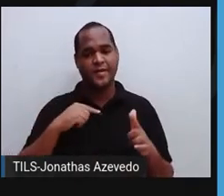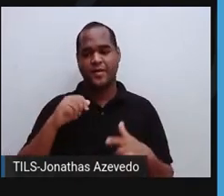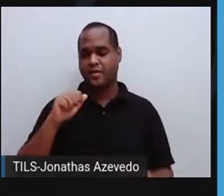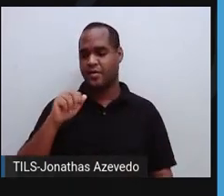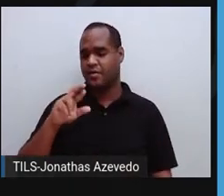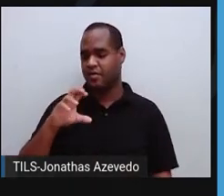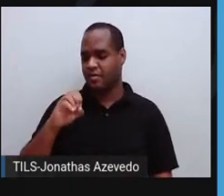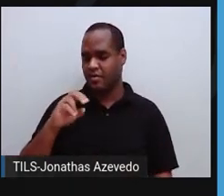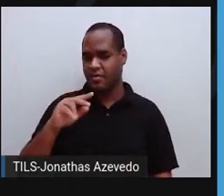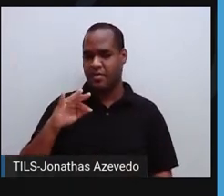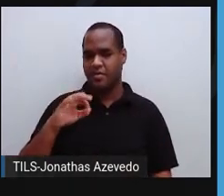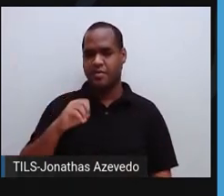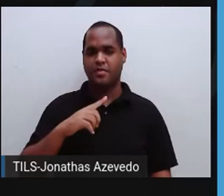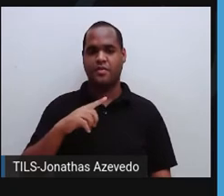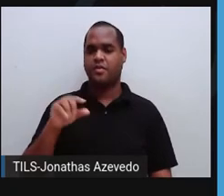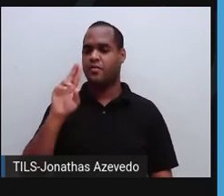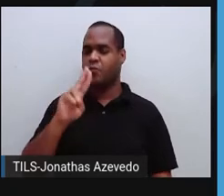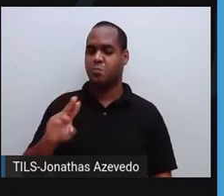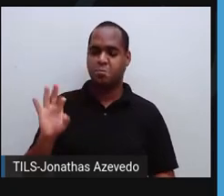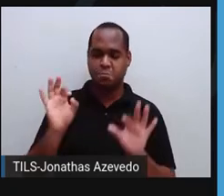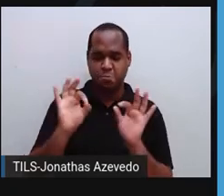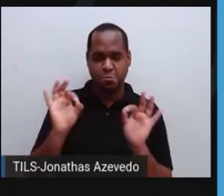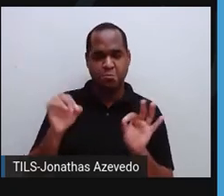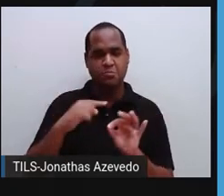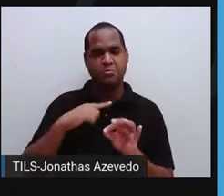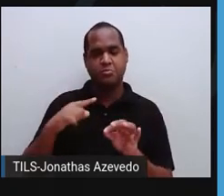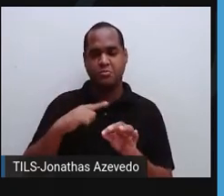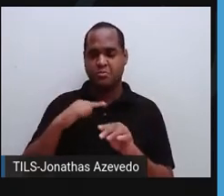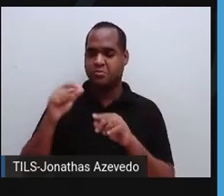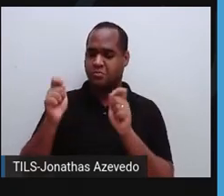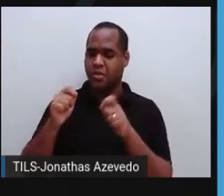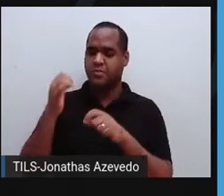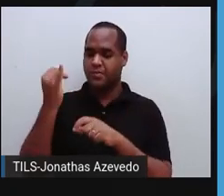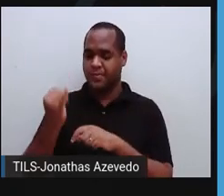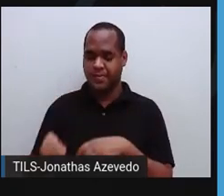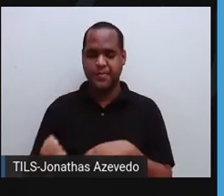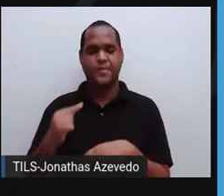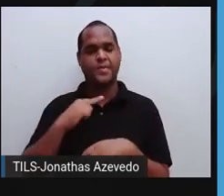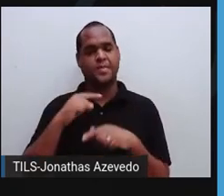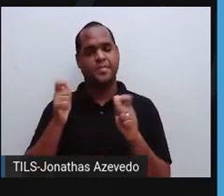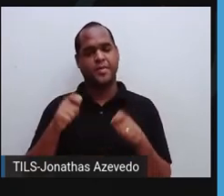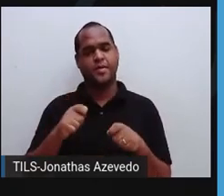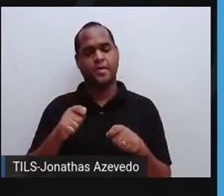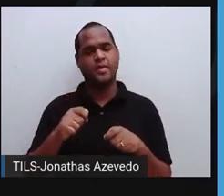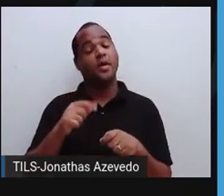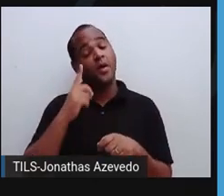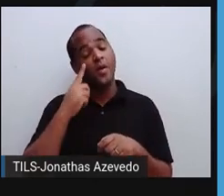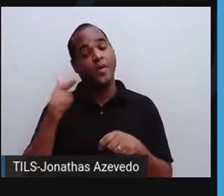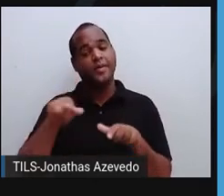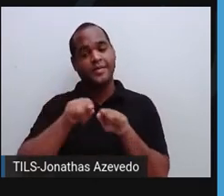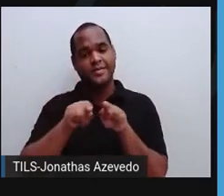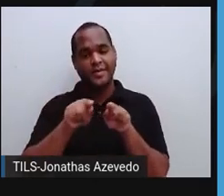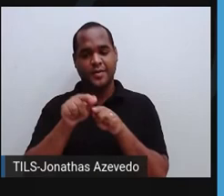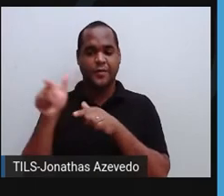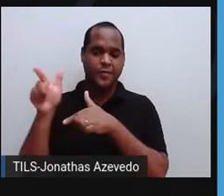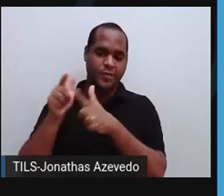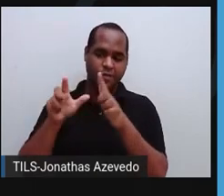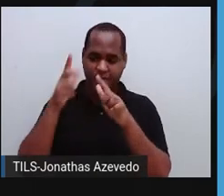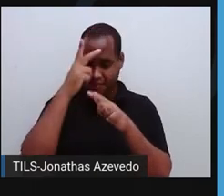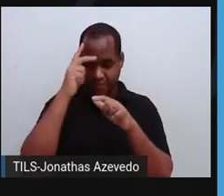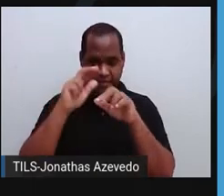O fato dela não usar muito aquela região, levou a essa atrofia. E observava também que outras pessoas,